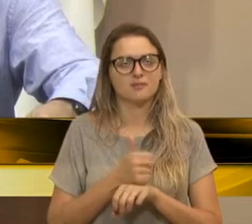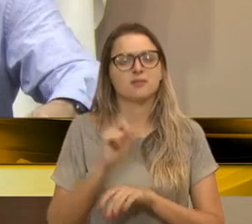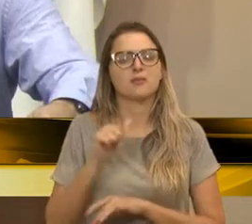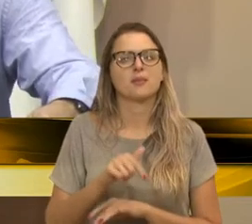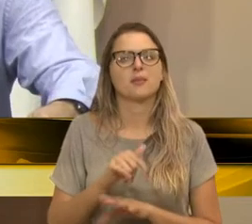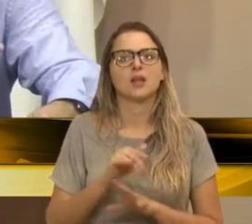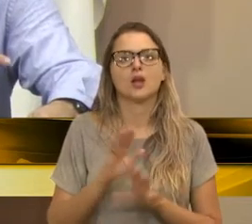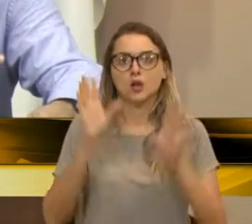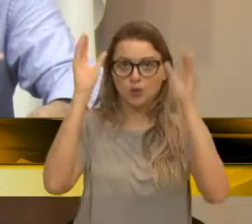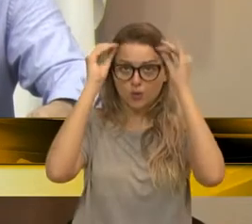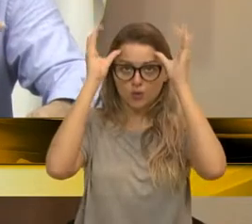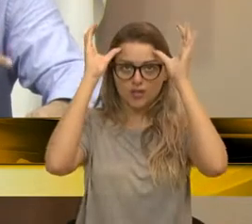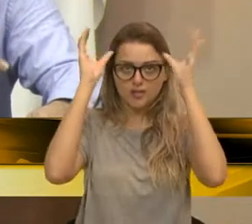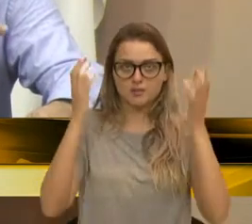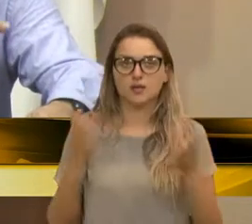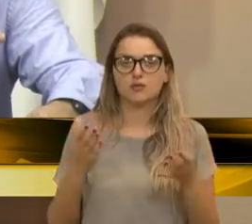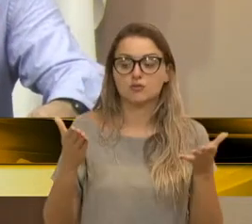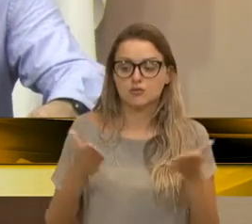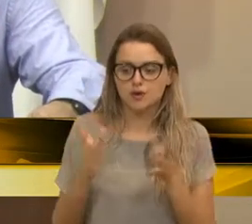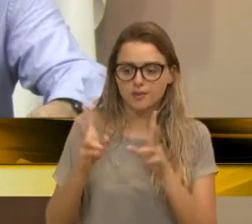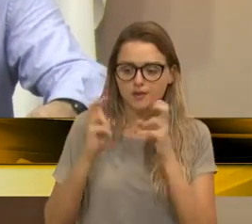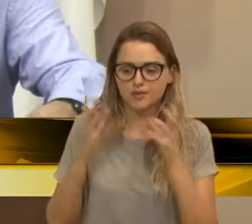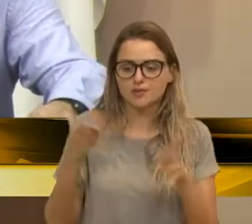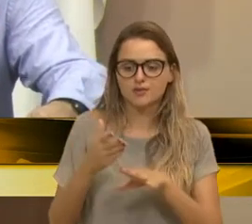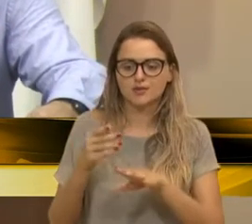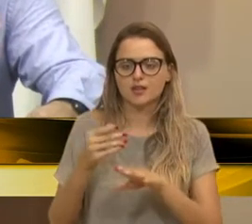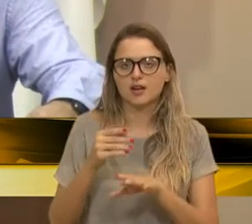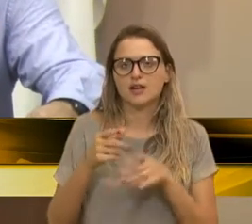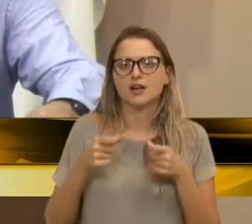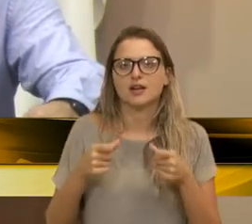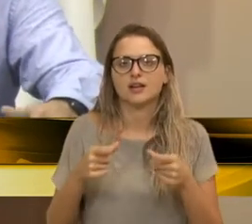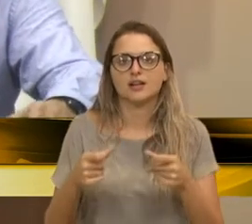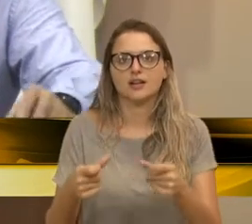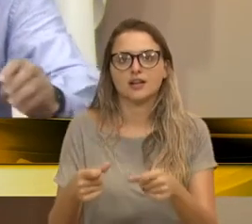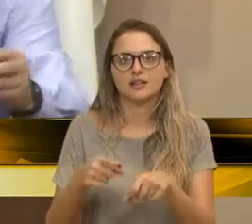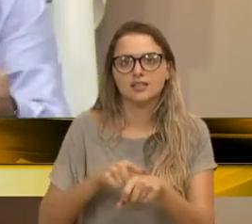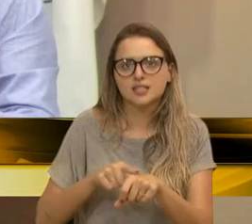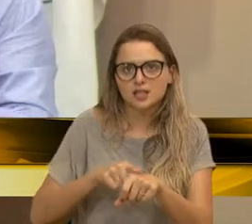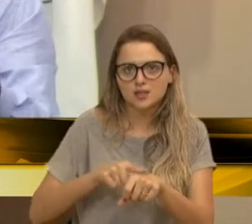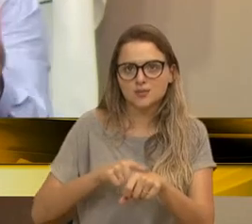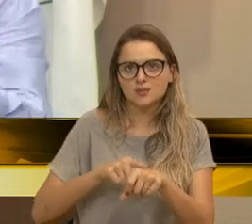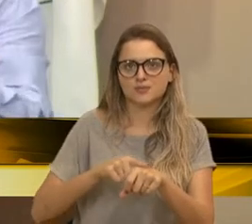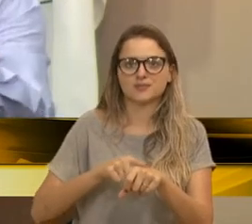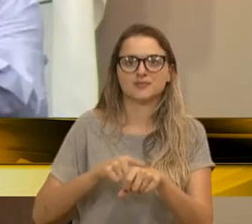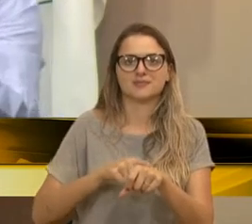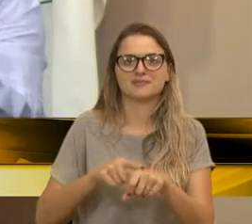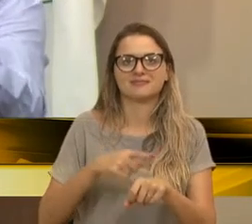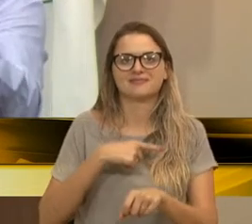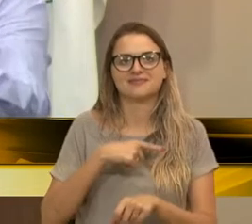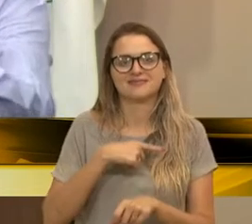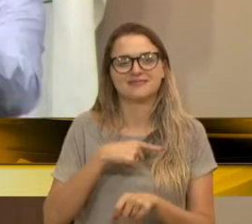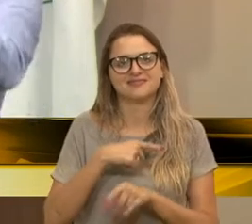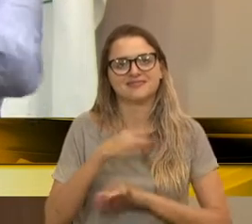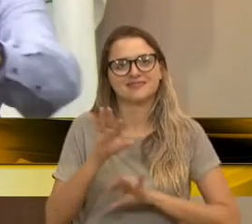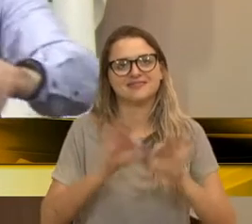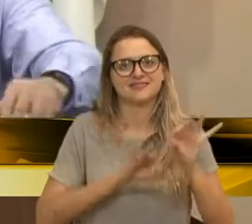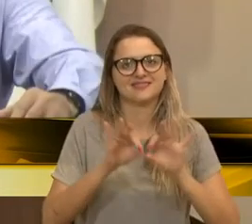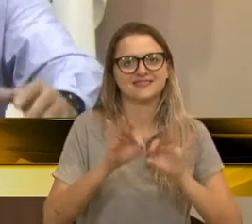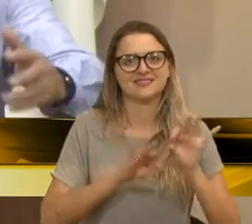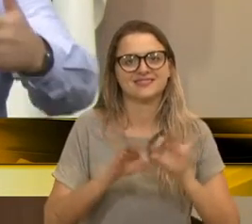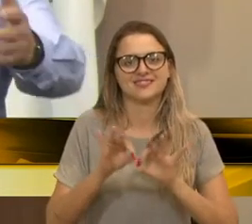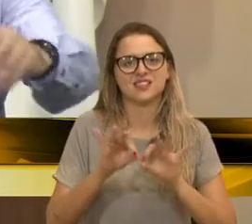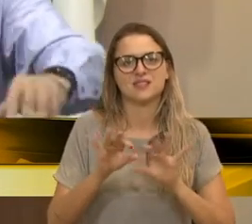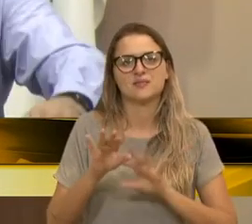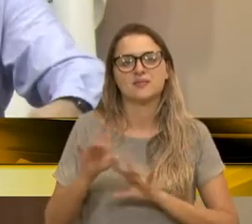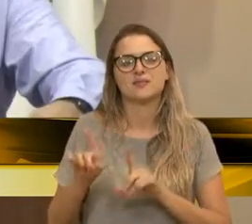assim, e quando assim percebem, já estão com câncer de pele por falta, enfim, de preparo, muitas vezes de uma palestra, que